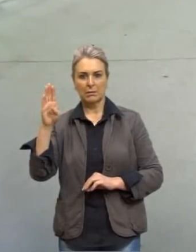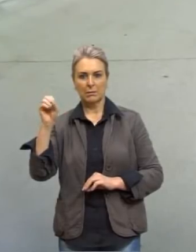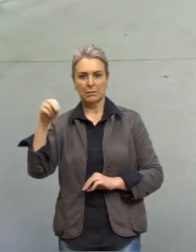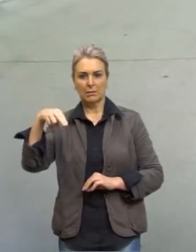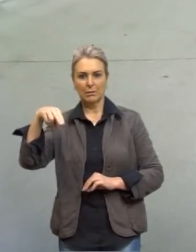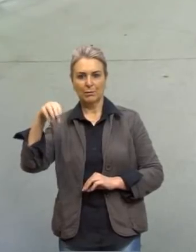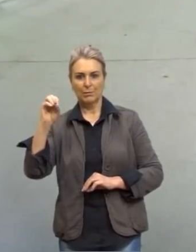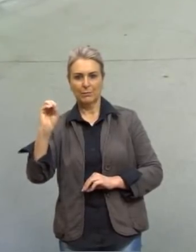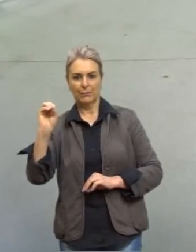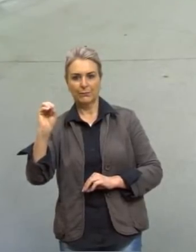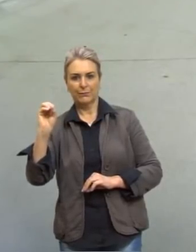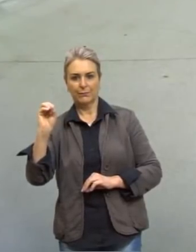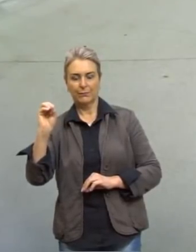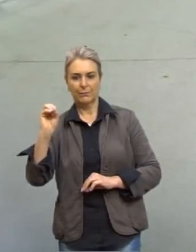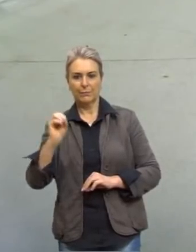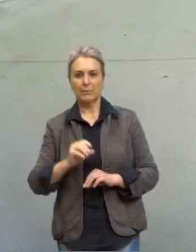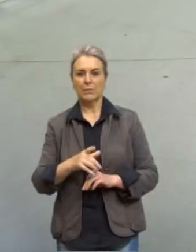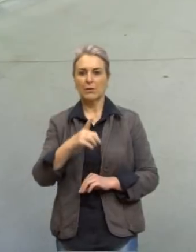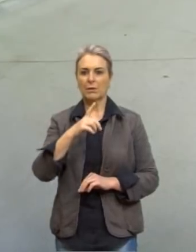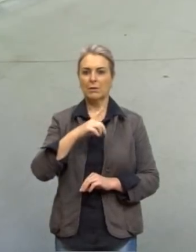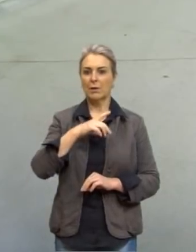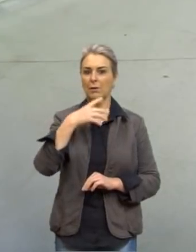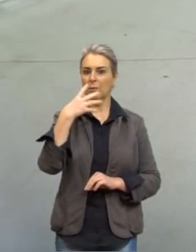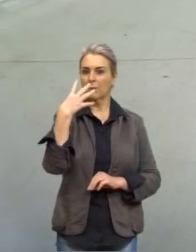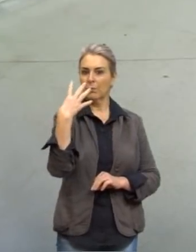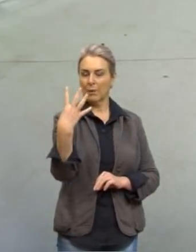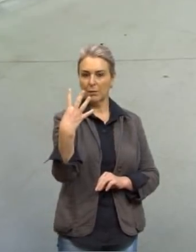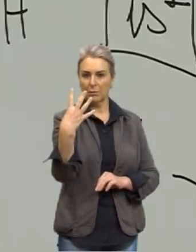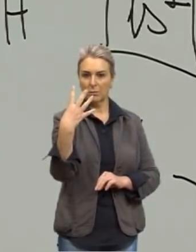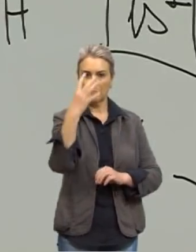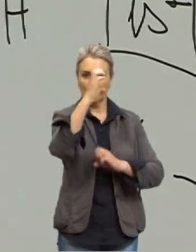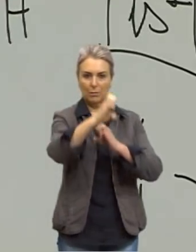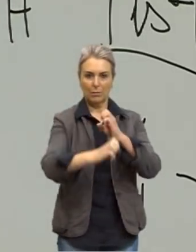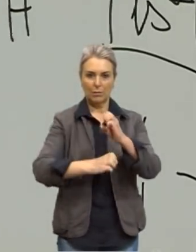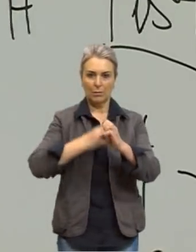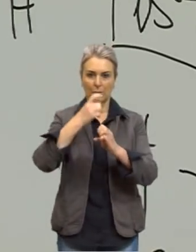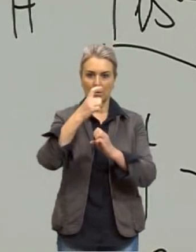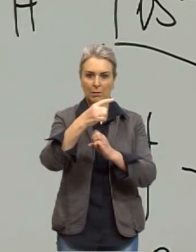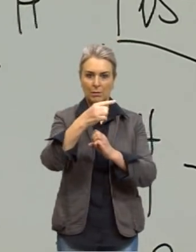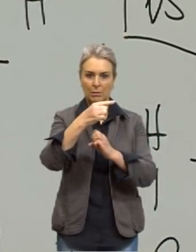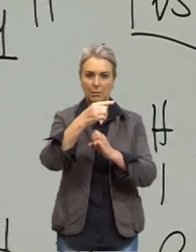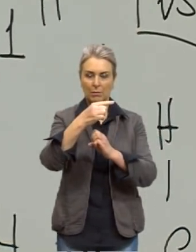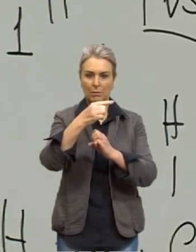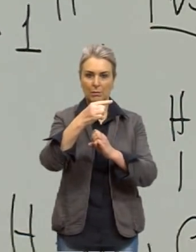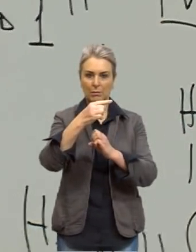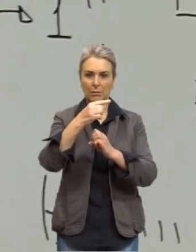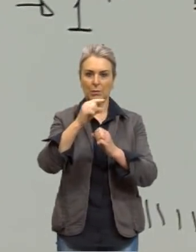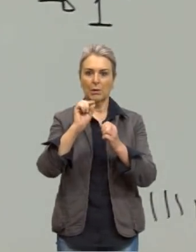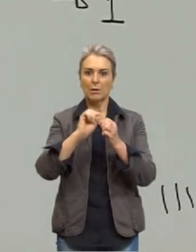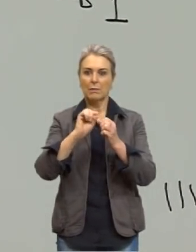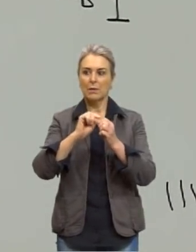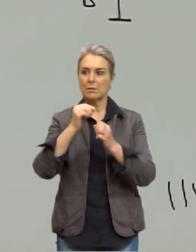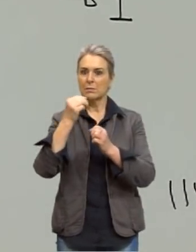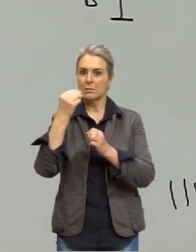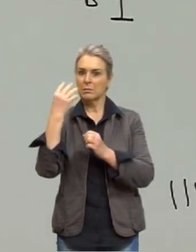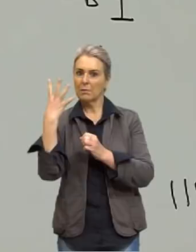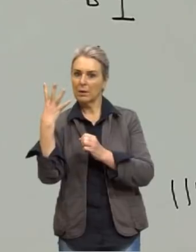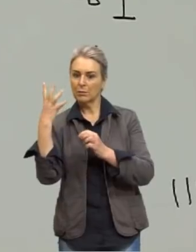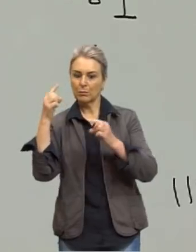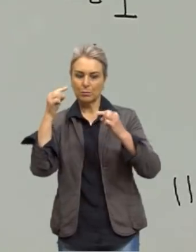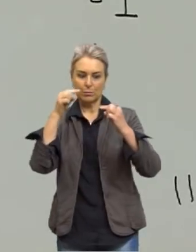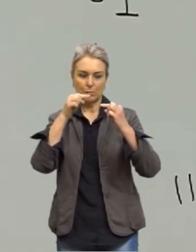aqui o carbono ele tem quatro elétrons precisa fazer né quatro ligações